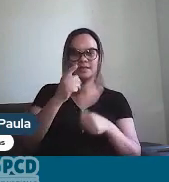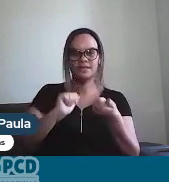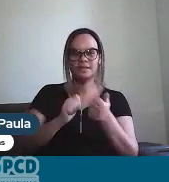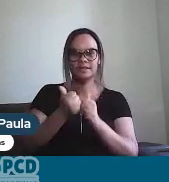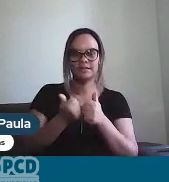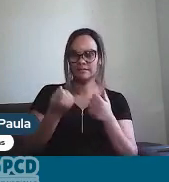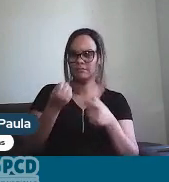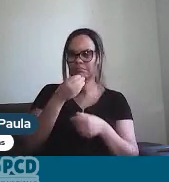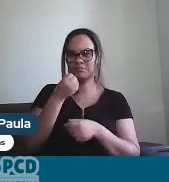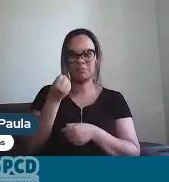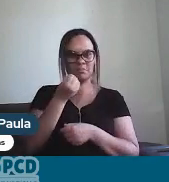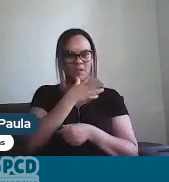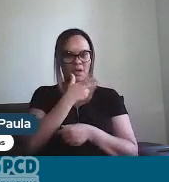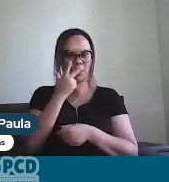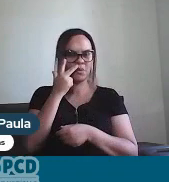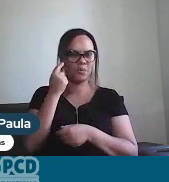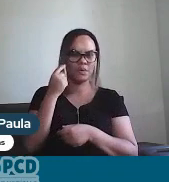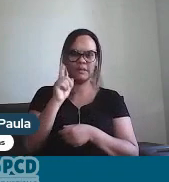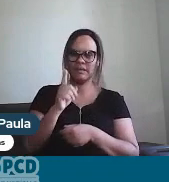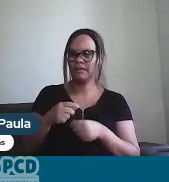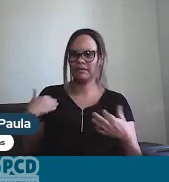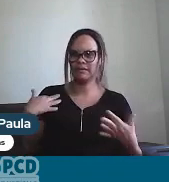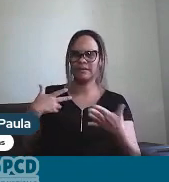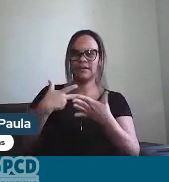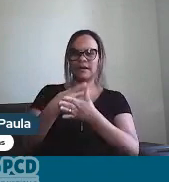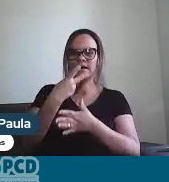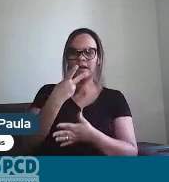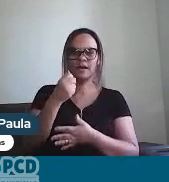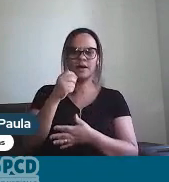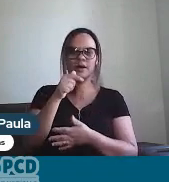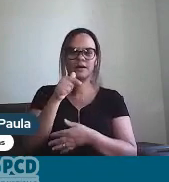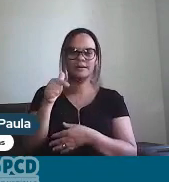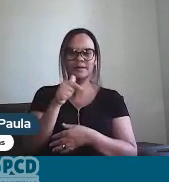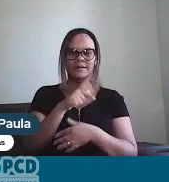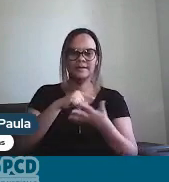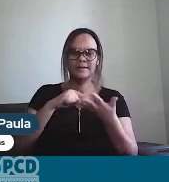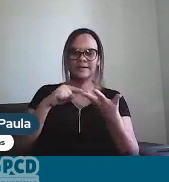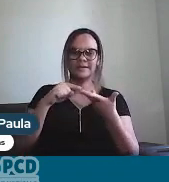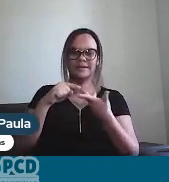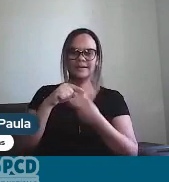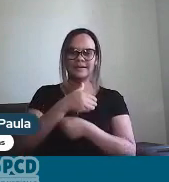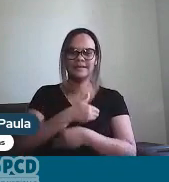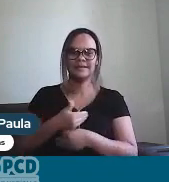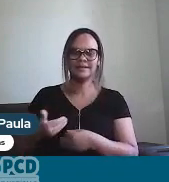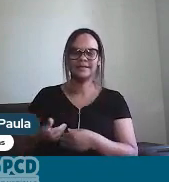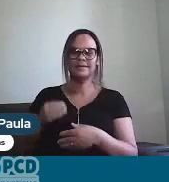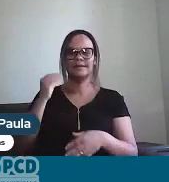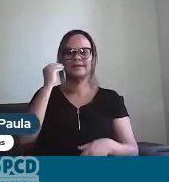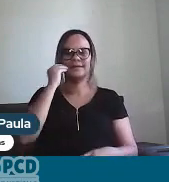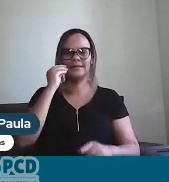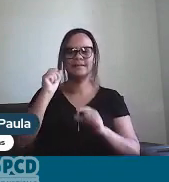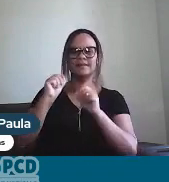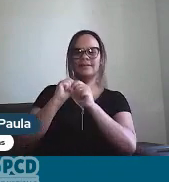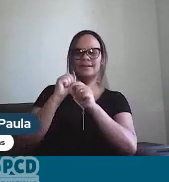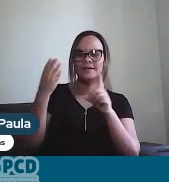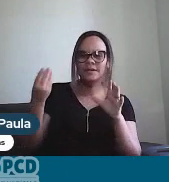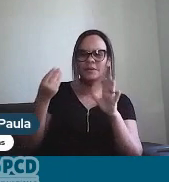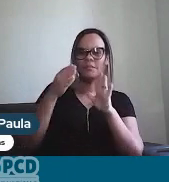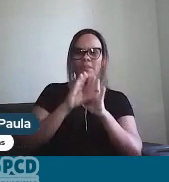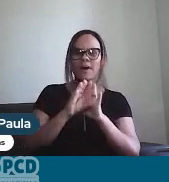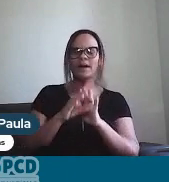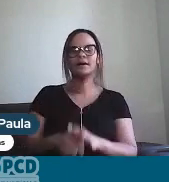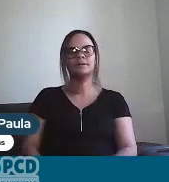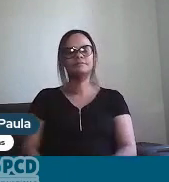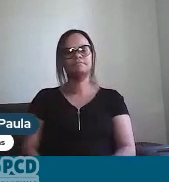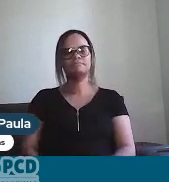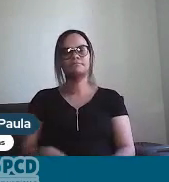coisa nova, né? Isso vem desde 2007, a gente já passou por vários governos aí na tentativa de implementar. E eu acompanho